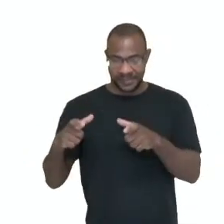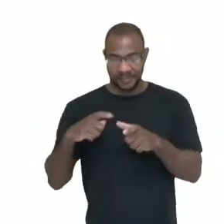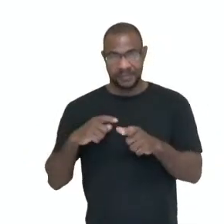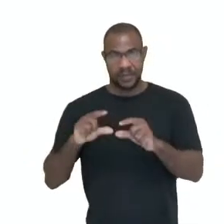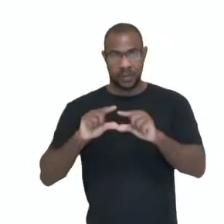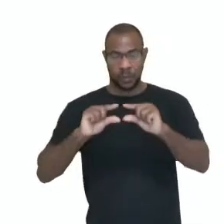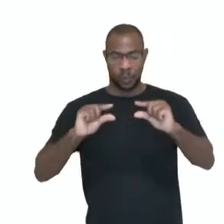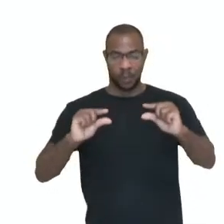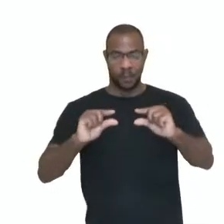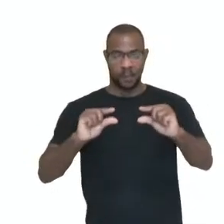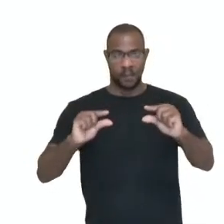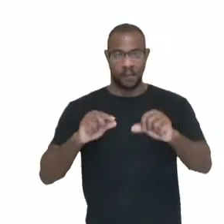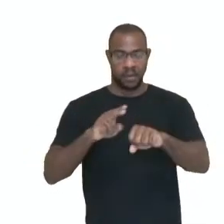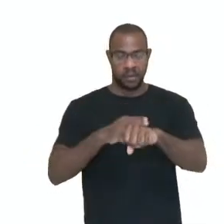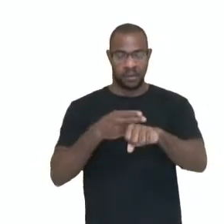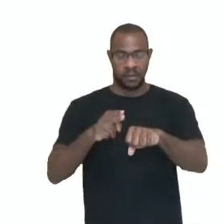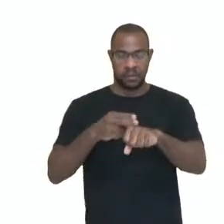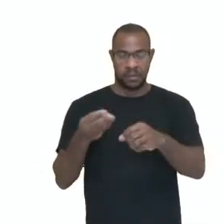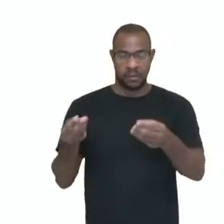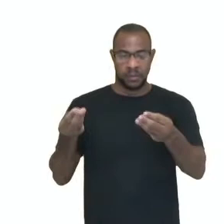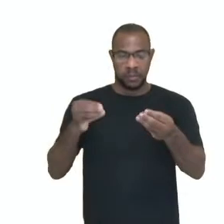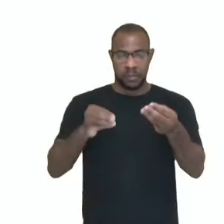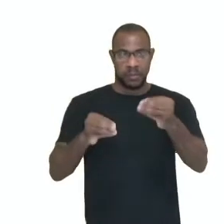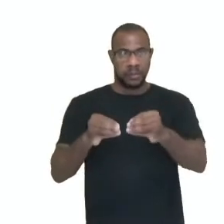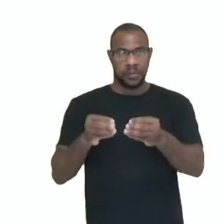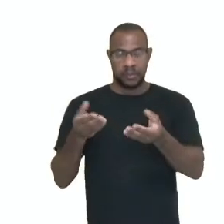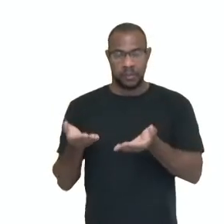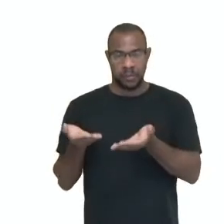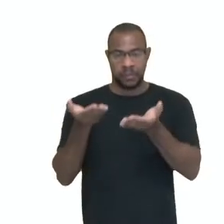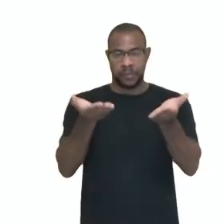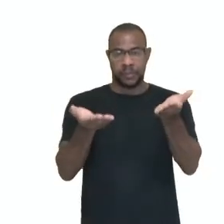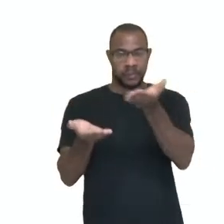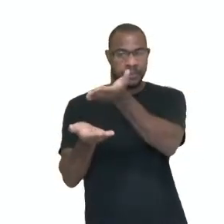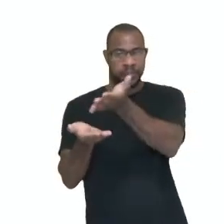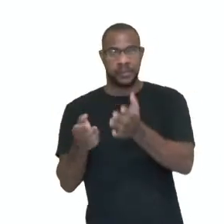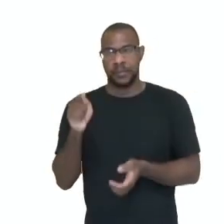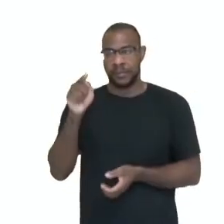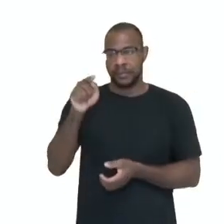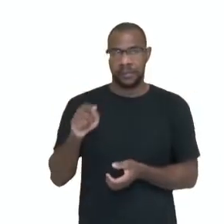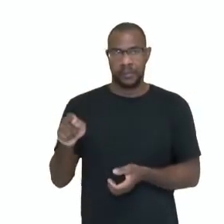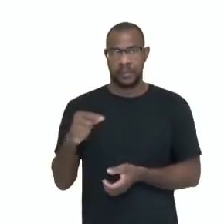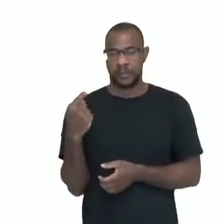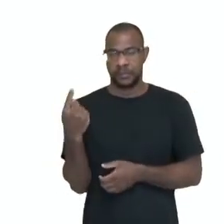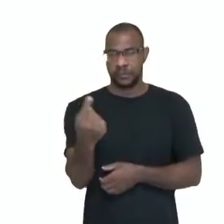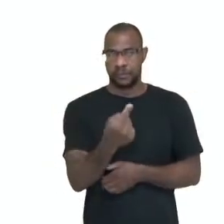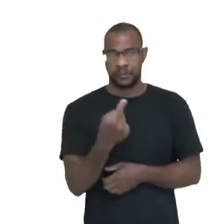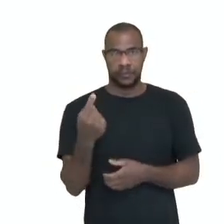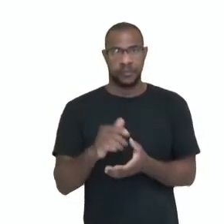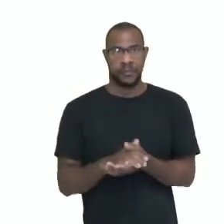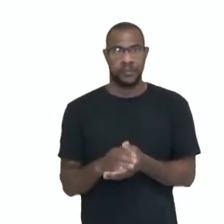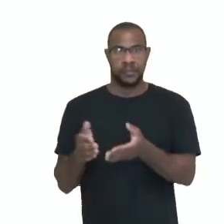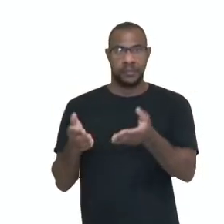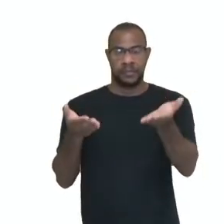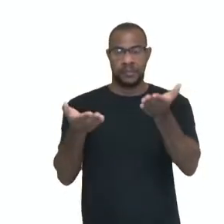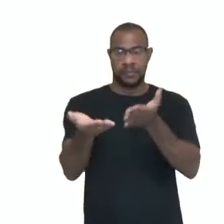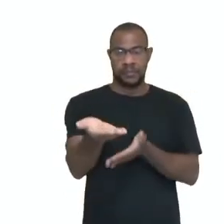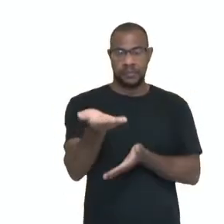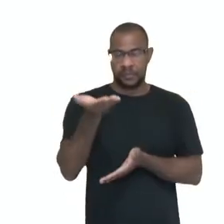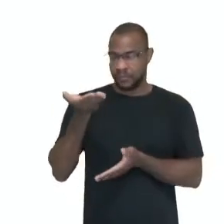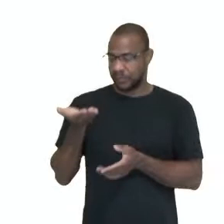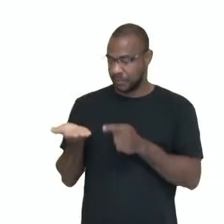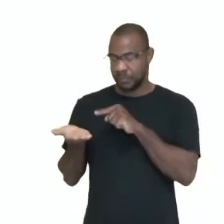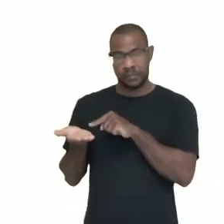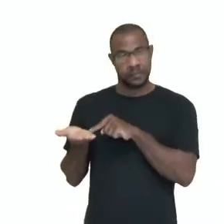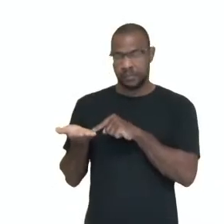de manteiga. Depois disso o forno foi ligado por alguns segundos. Ao se retirar a travessa refratária do